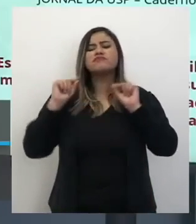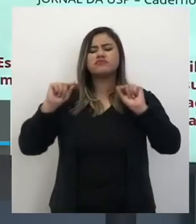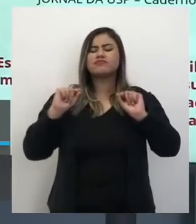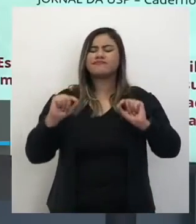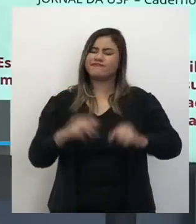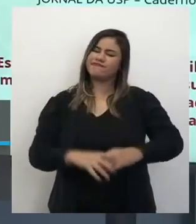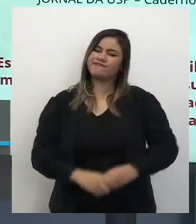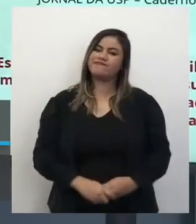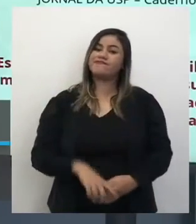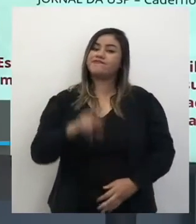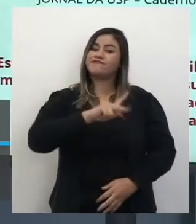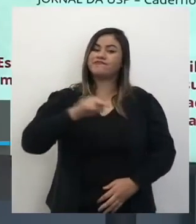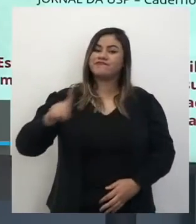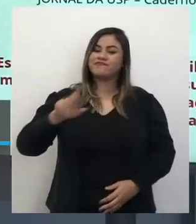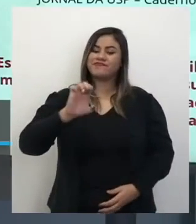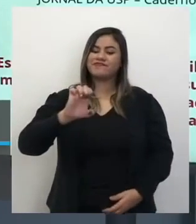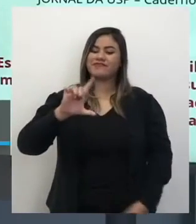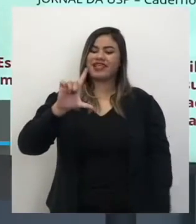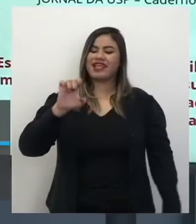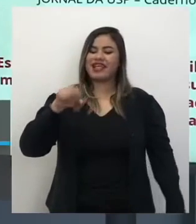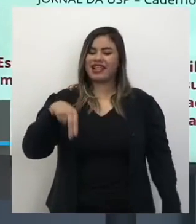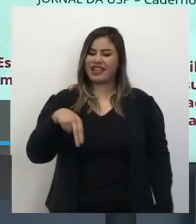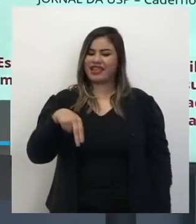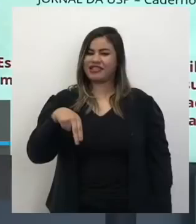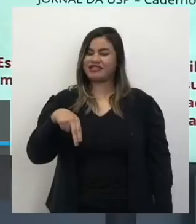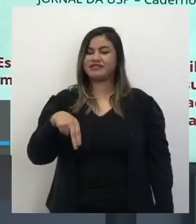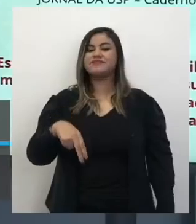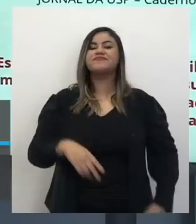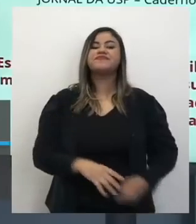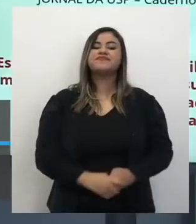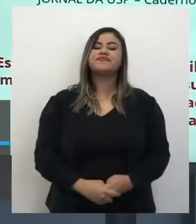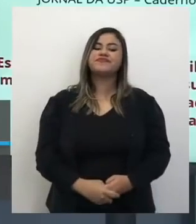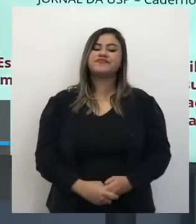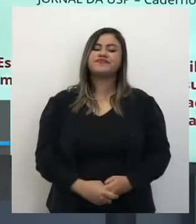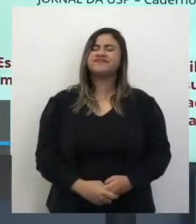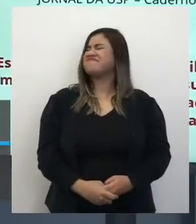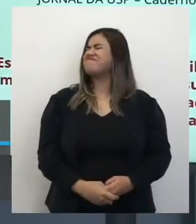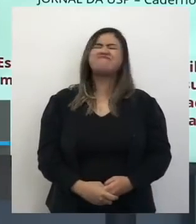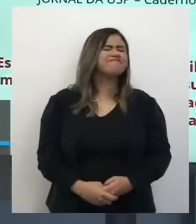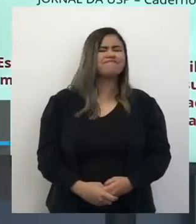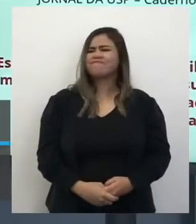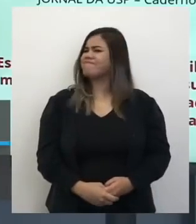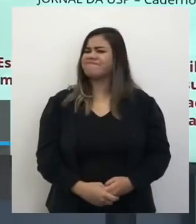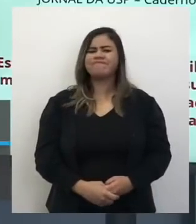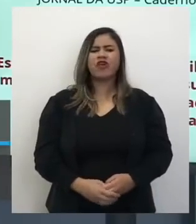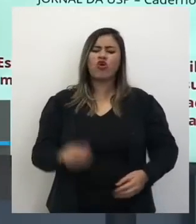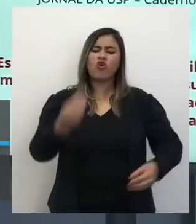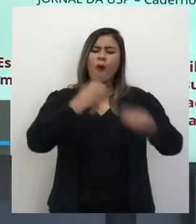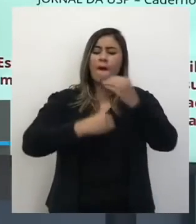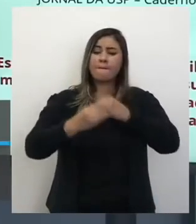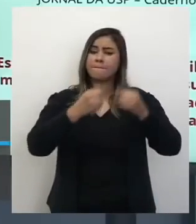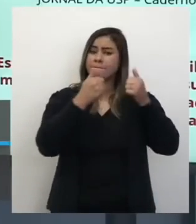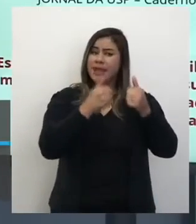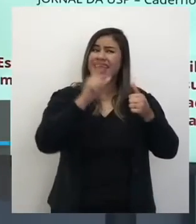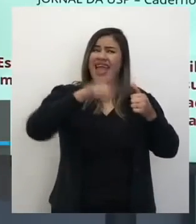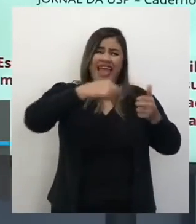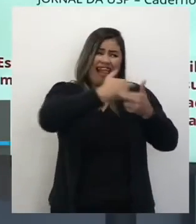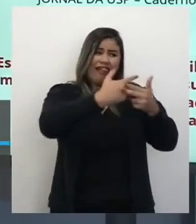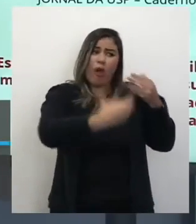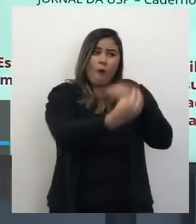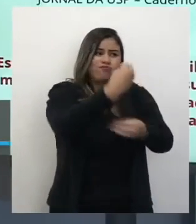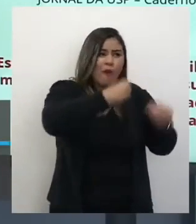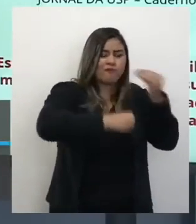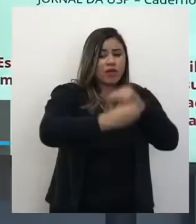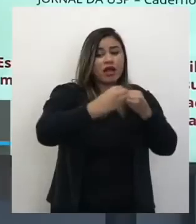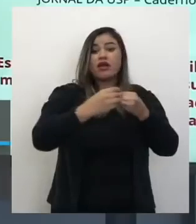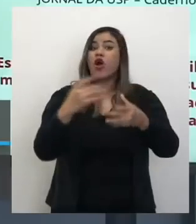Pro Ellen, ou Pro, não sei. Não, comer bem é comer muito e comer saudável é comer